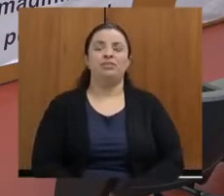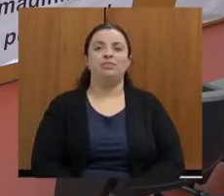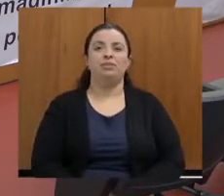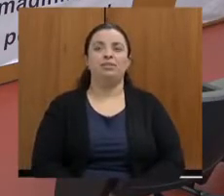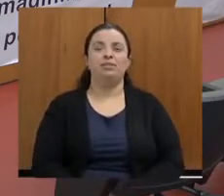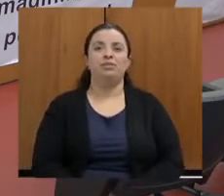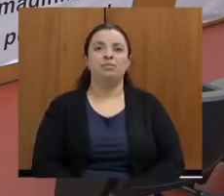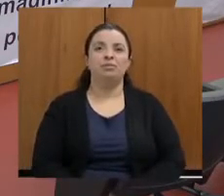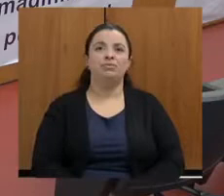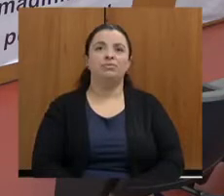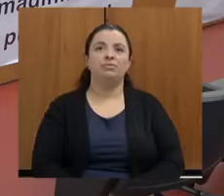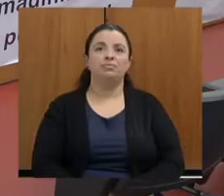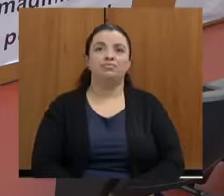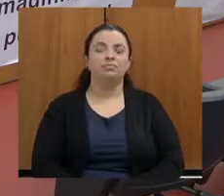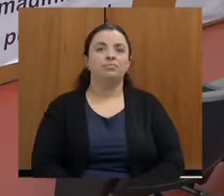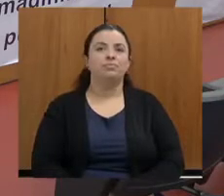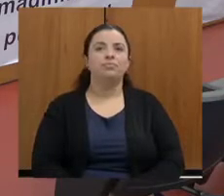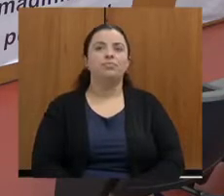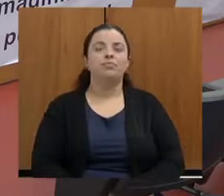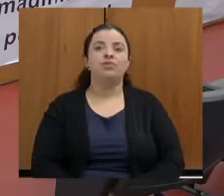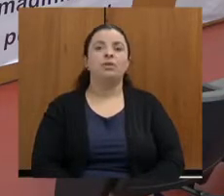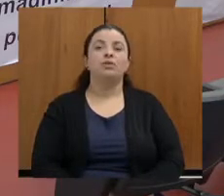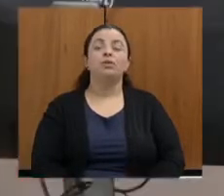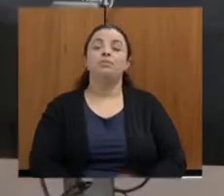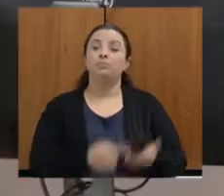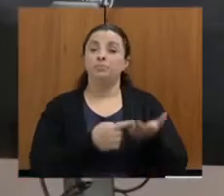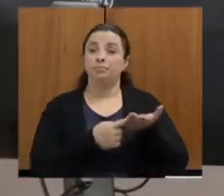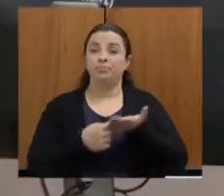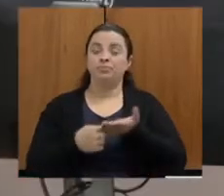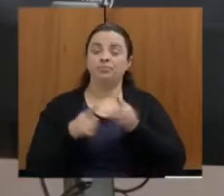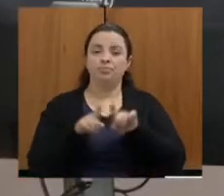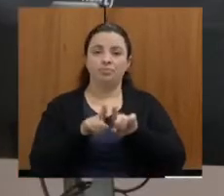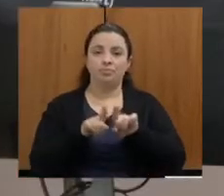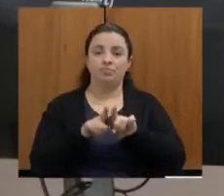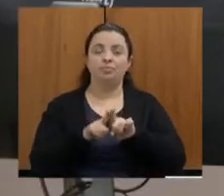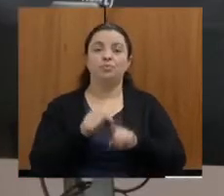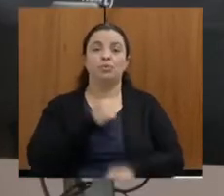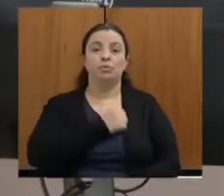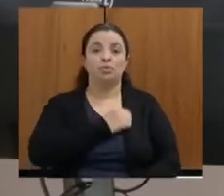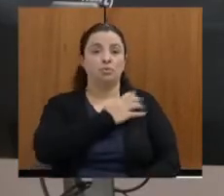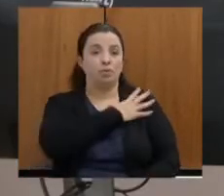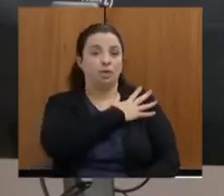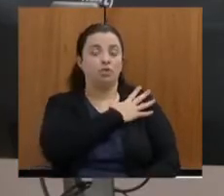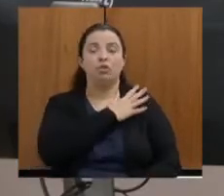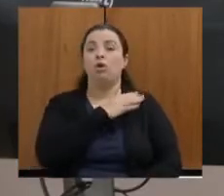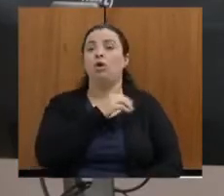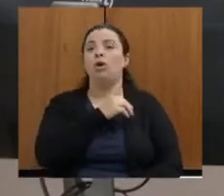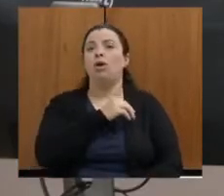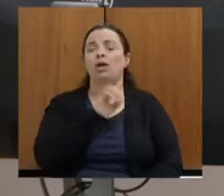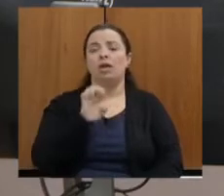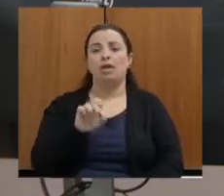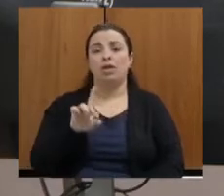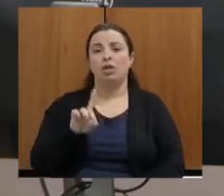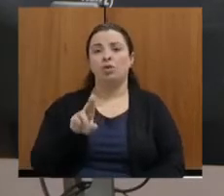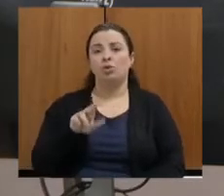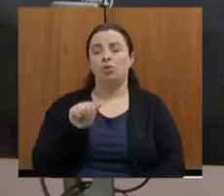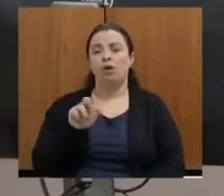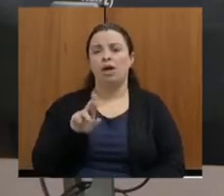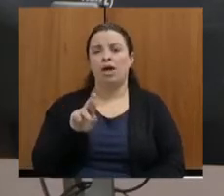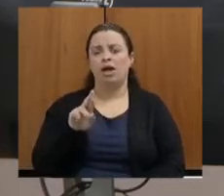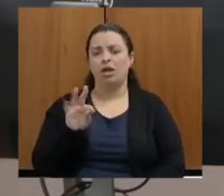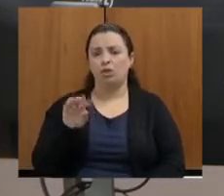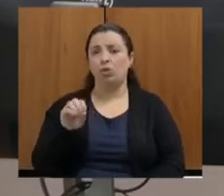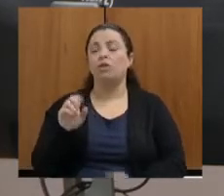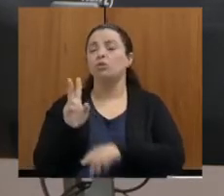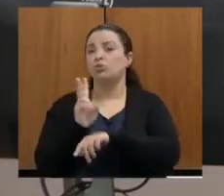e convidamos também Major da PM Eduardo Leal superintendente de gestão do